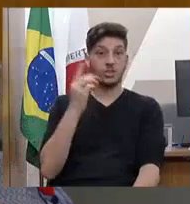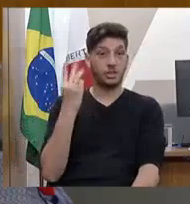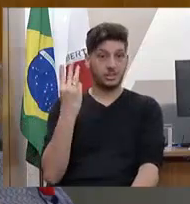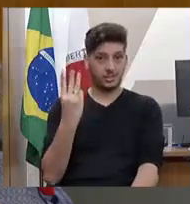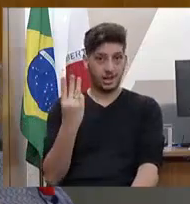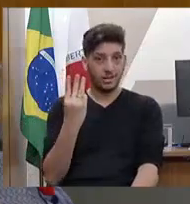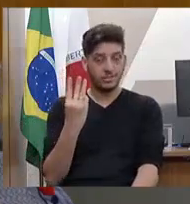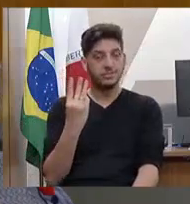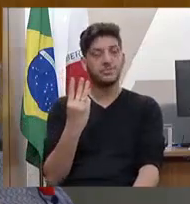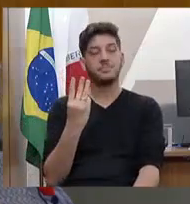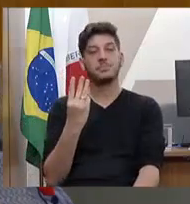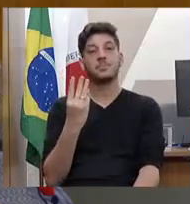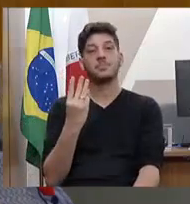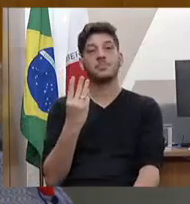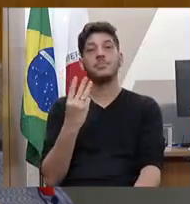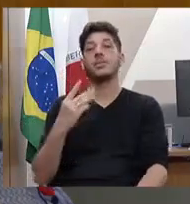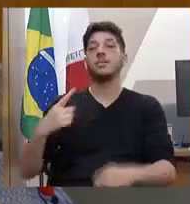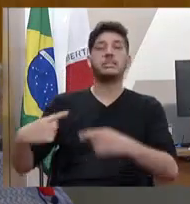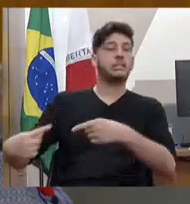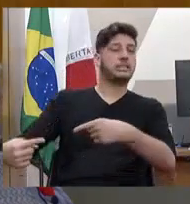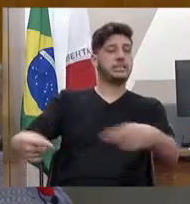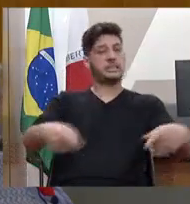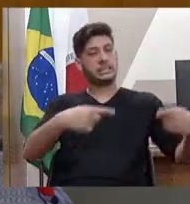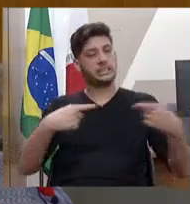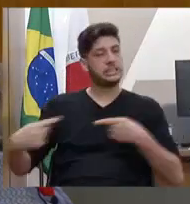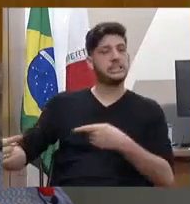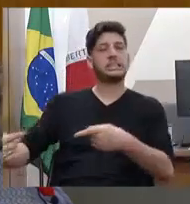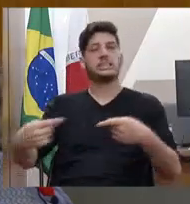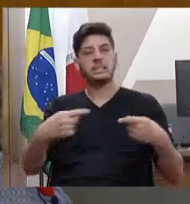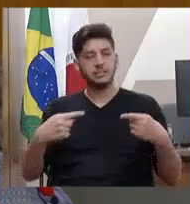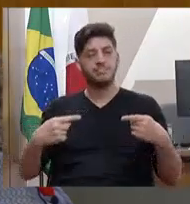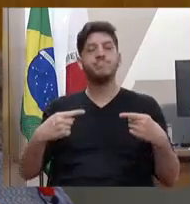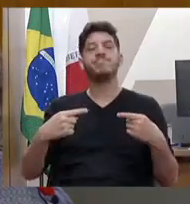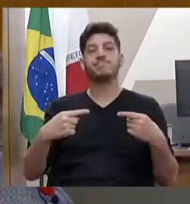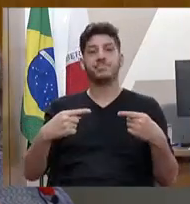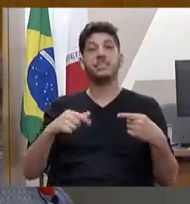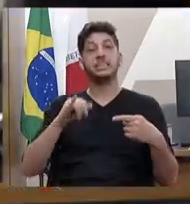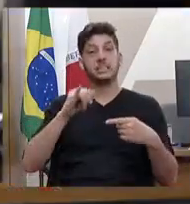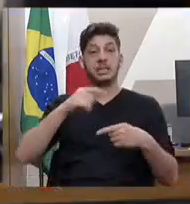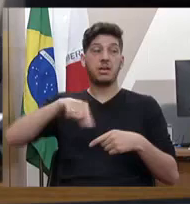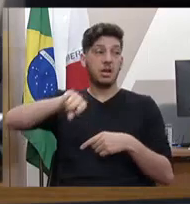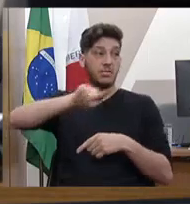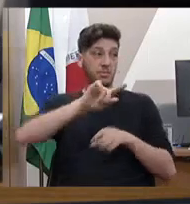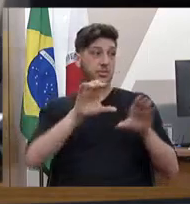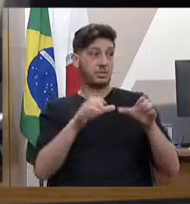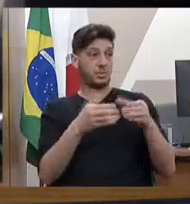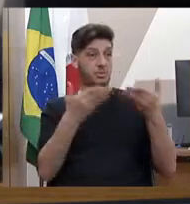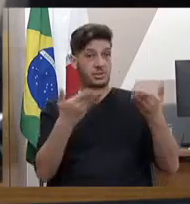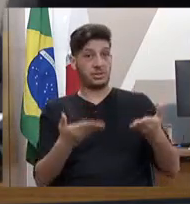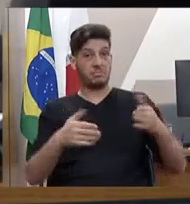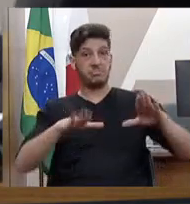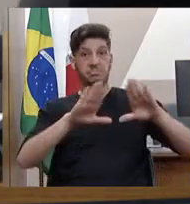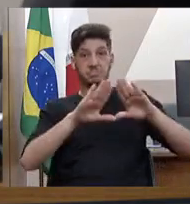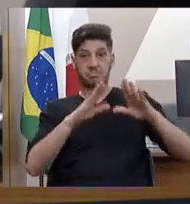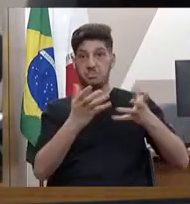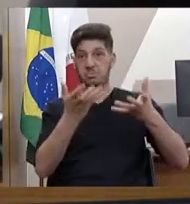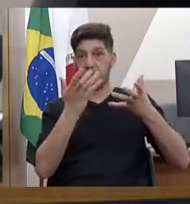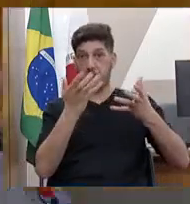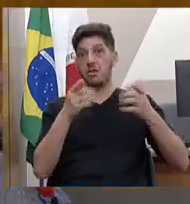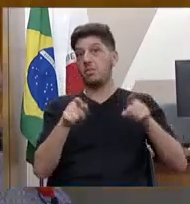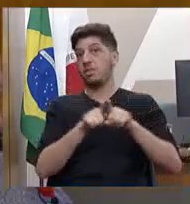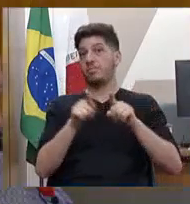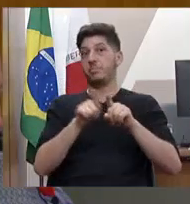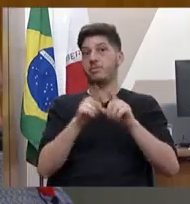com uma discussão Ampla inclusive se essa comissão quiser enviar